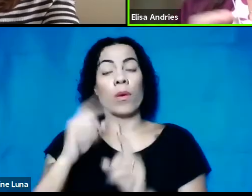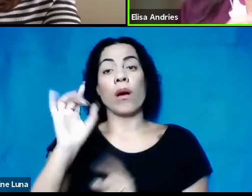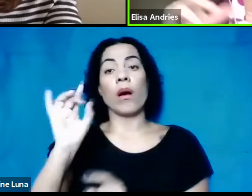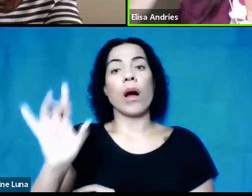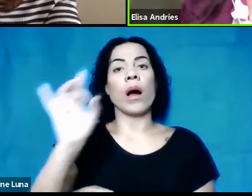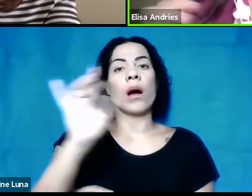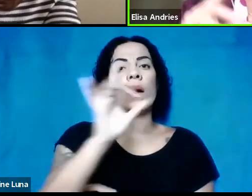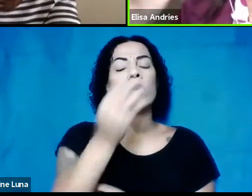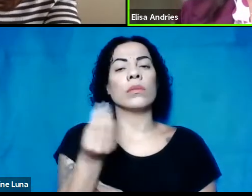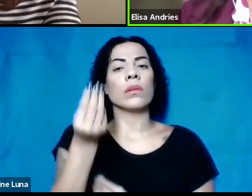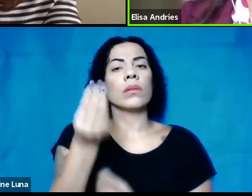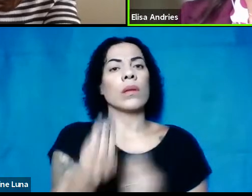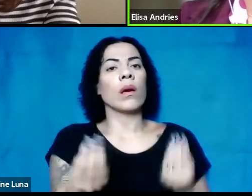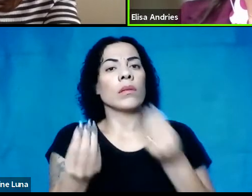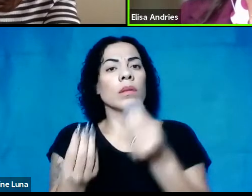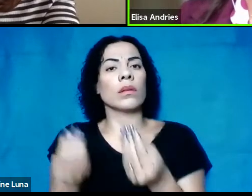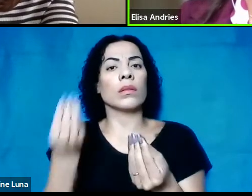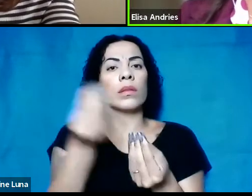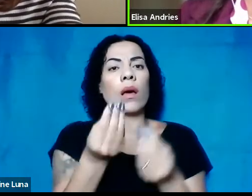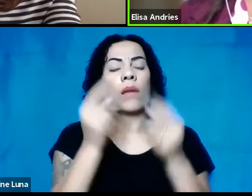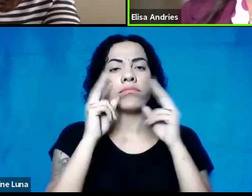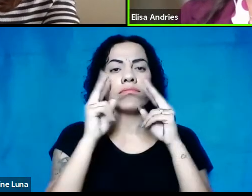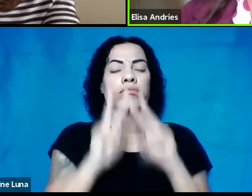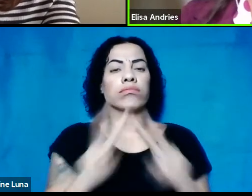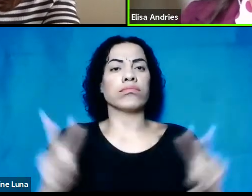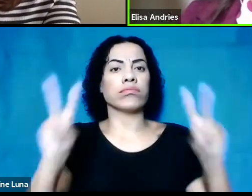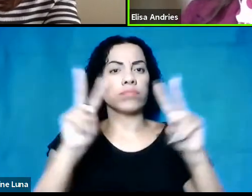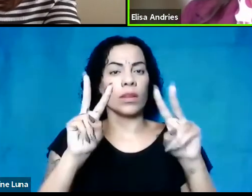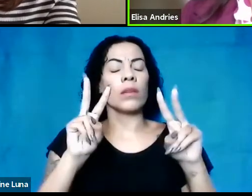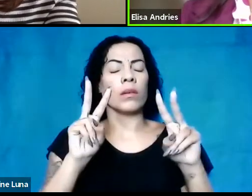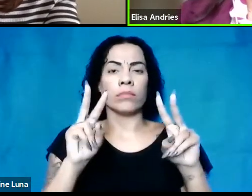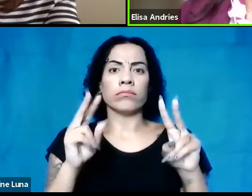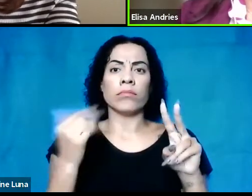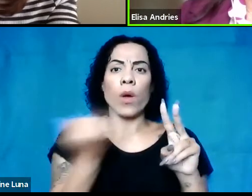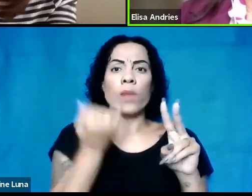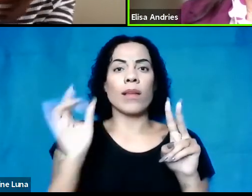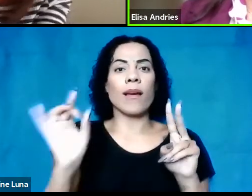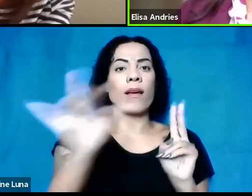um aspecto, né, dessa visão, então é muito enriquecedor.